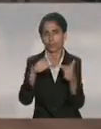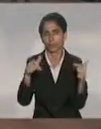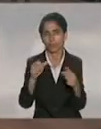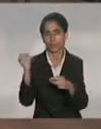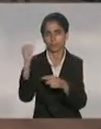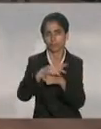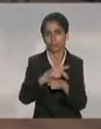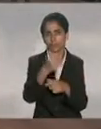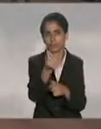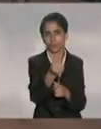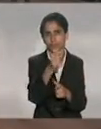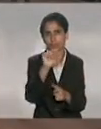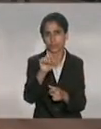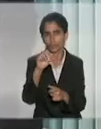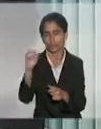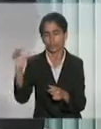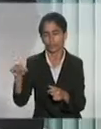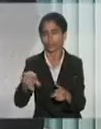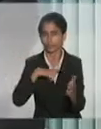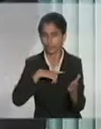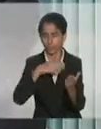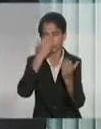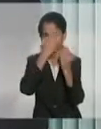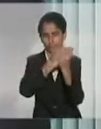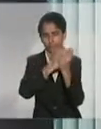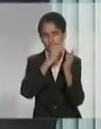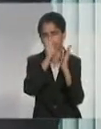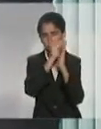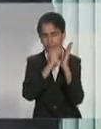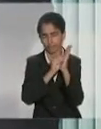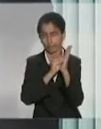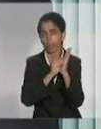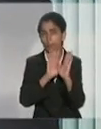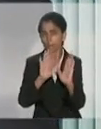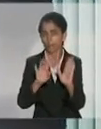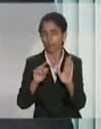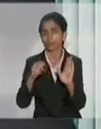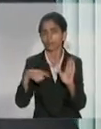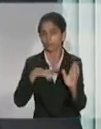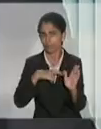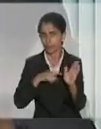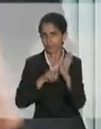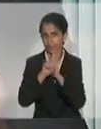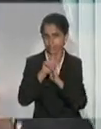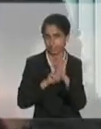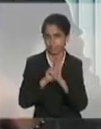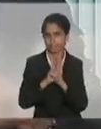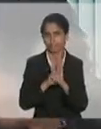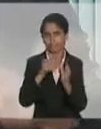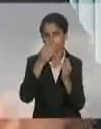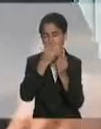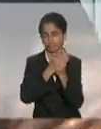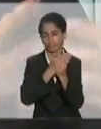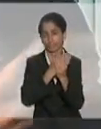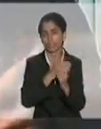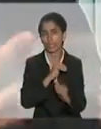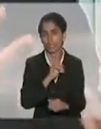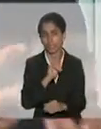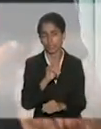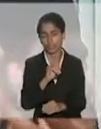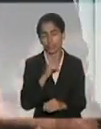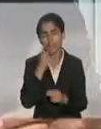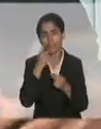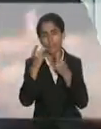tá. Isso está nos processos, está no processo e estão sendo auditados, né? Nos processos, assim, quando se diz